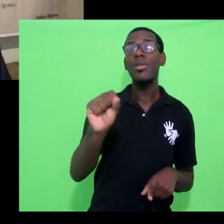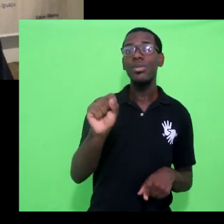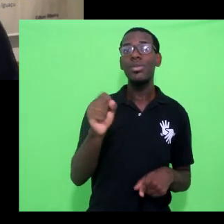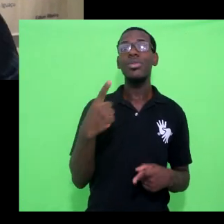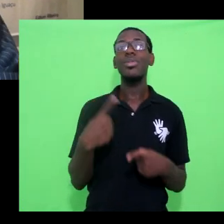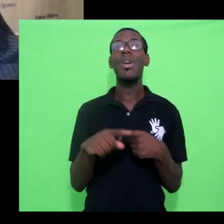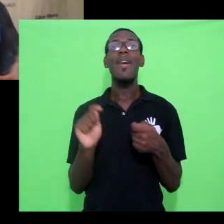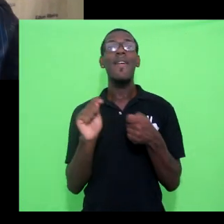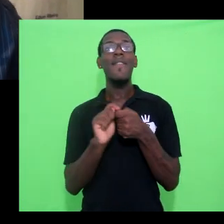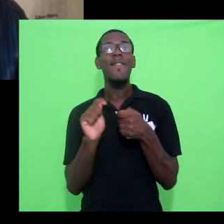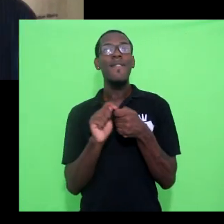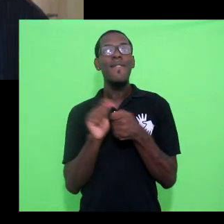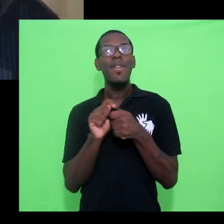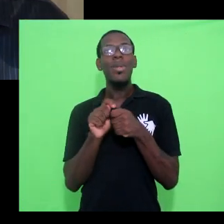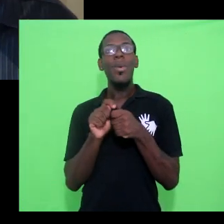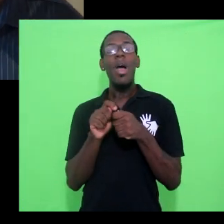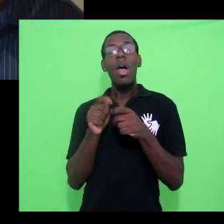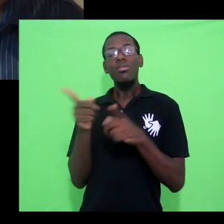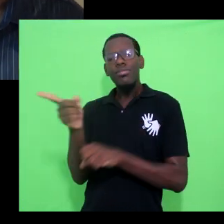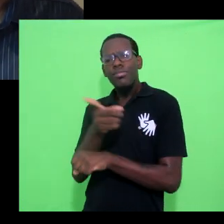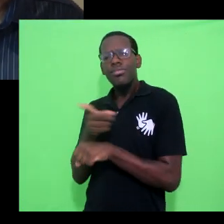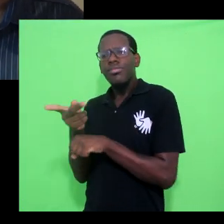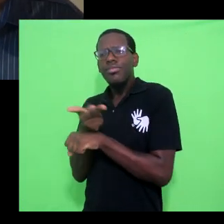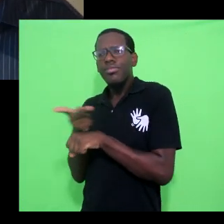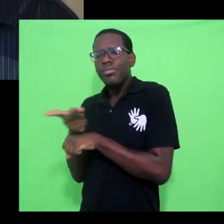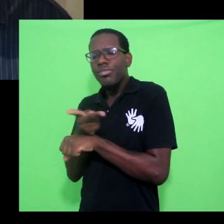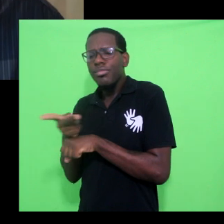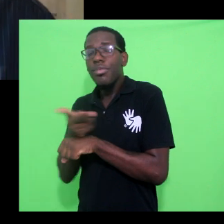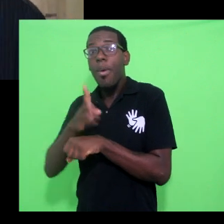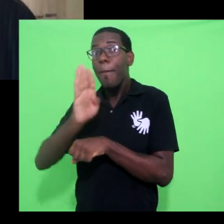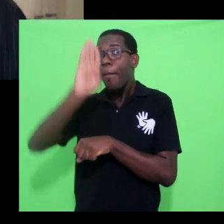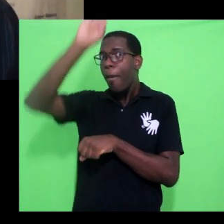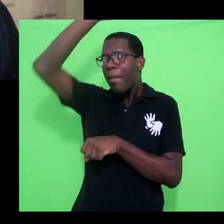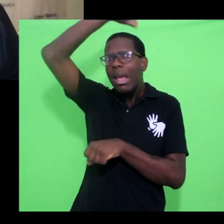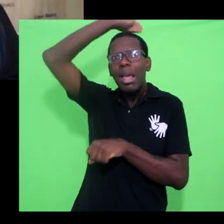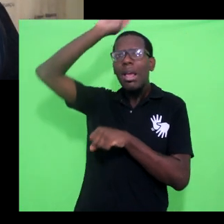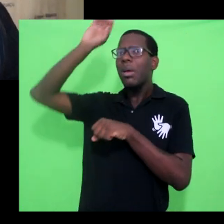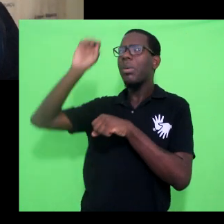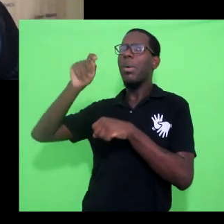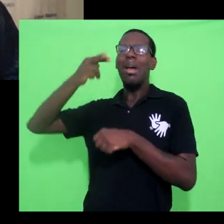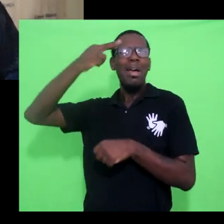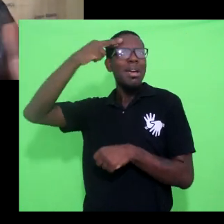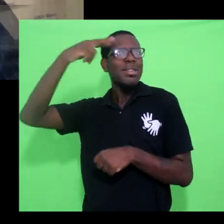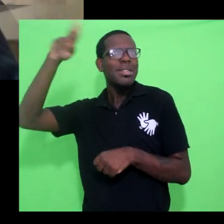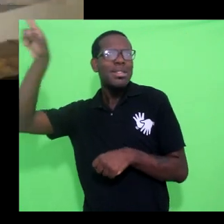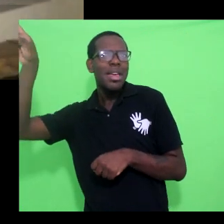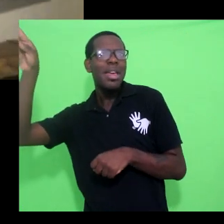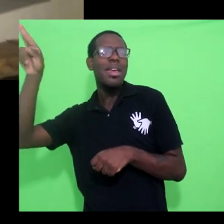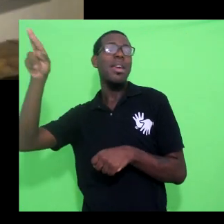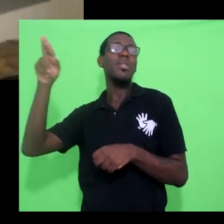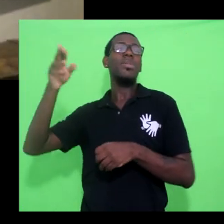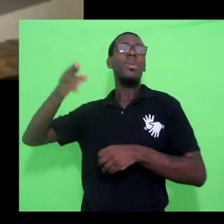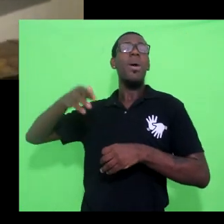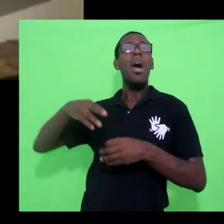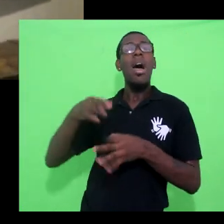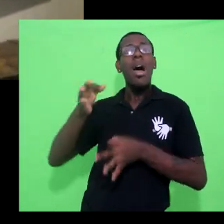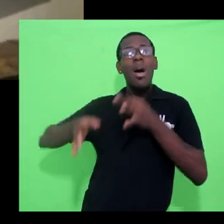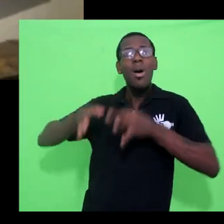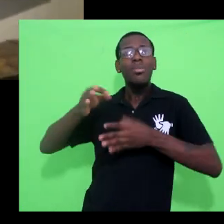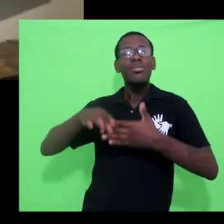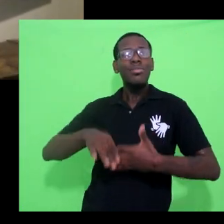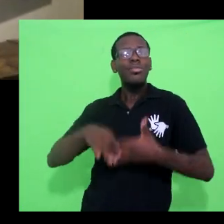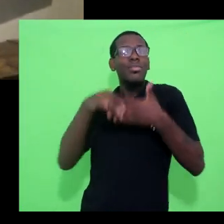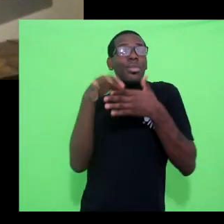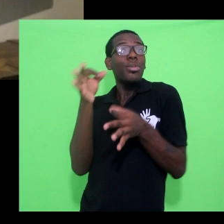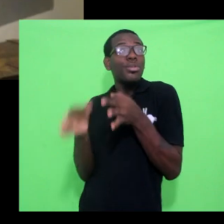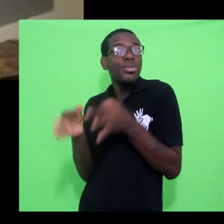Aquilo foi feito um aparato de busca, bombeiro, exército, autoridades civis, para procurar o juiz. Tinha um juiz no meio,